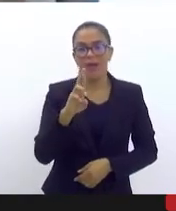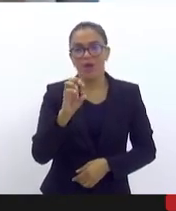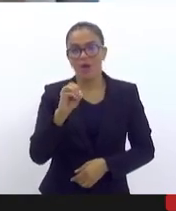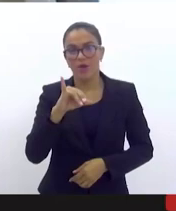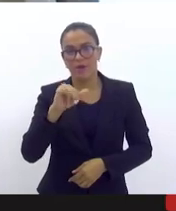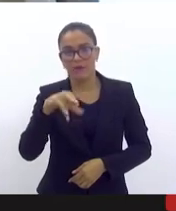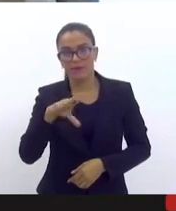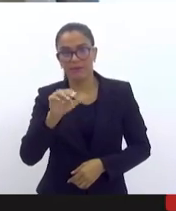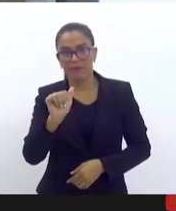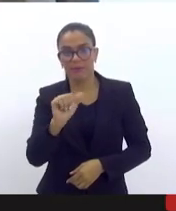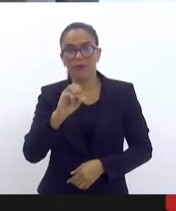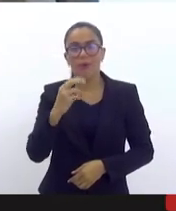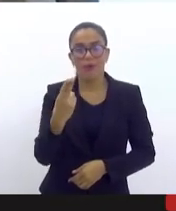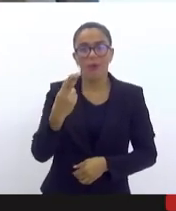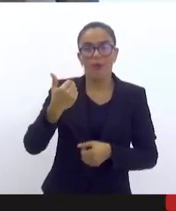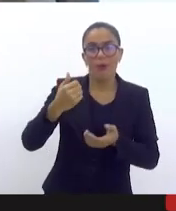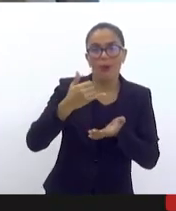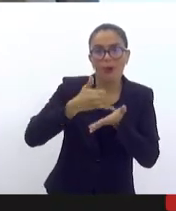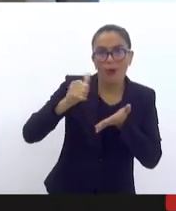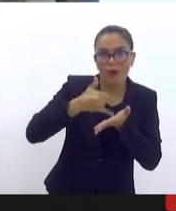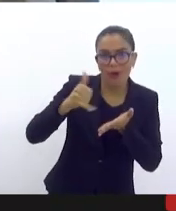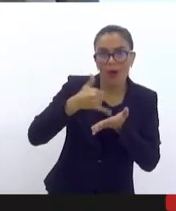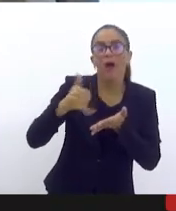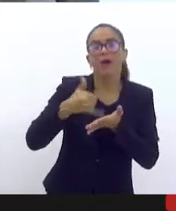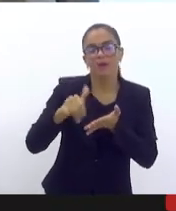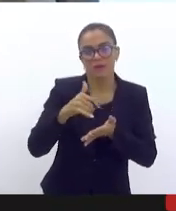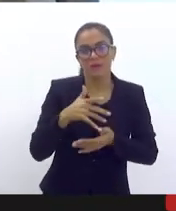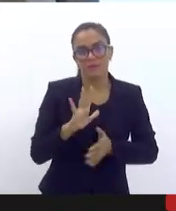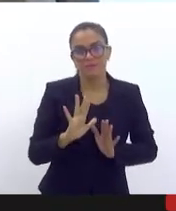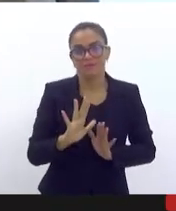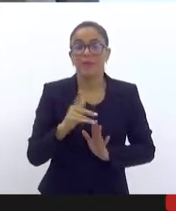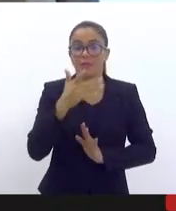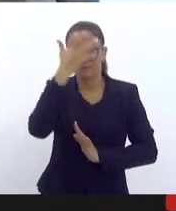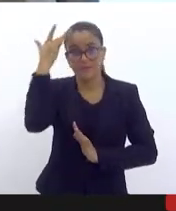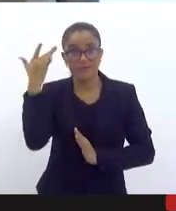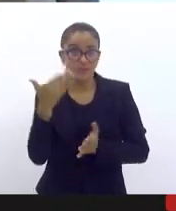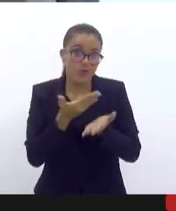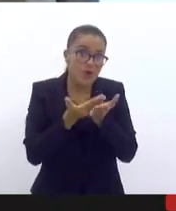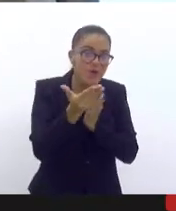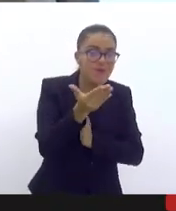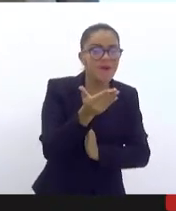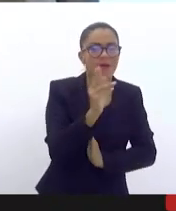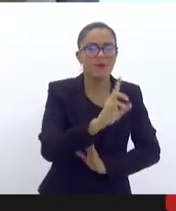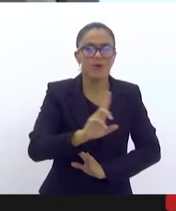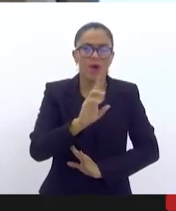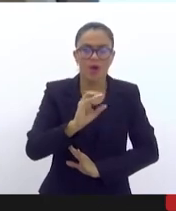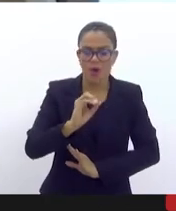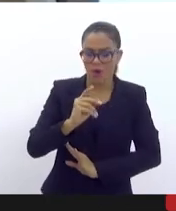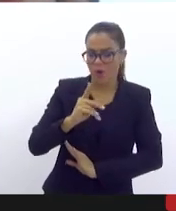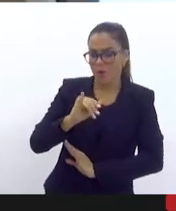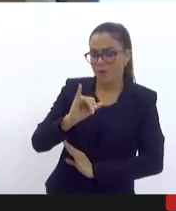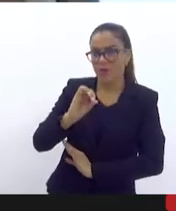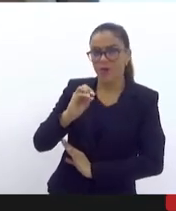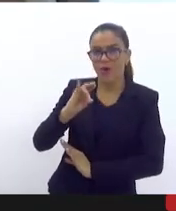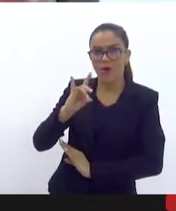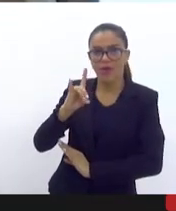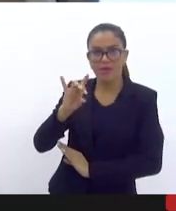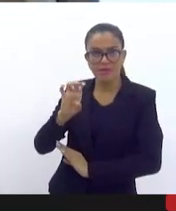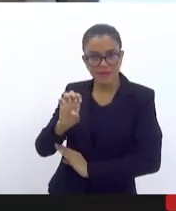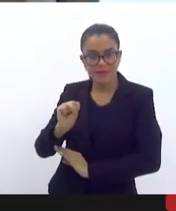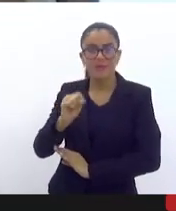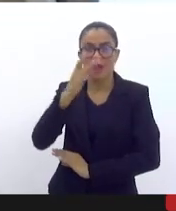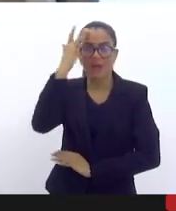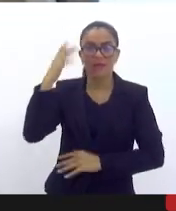inervam essa região então a pessoa começa a usar o pióides numa determinada dose o centro